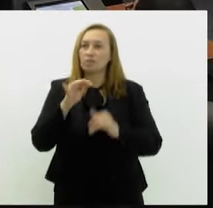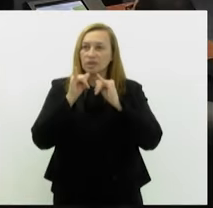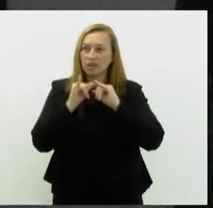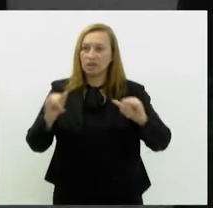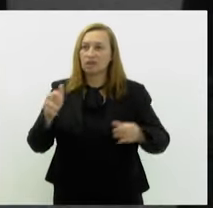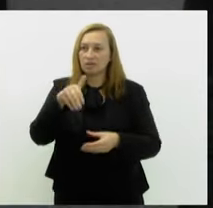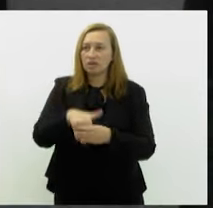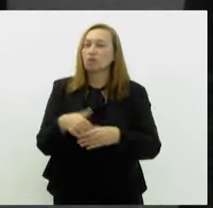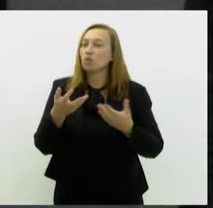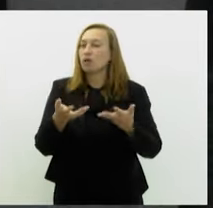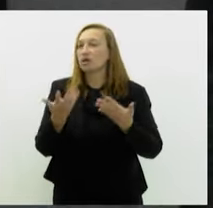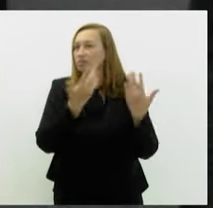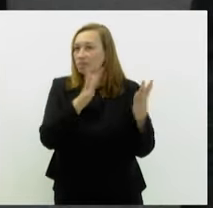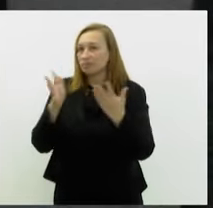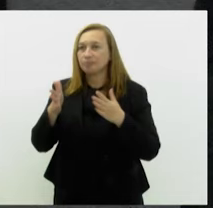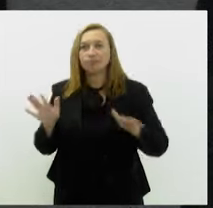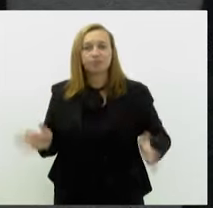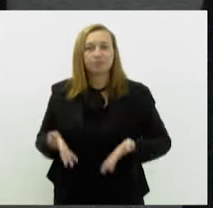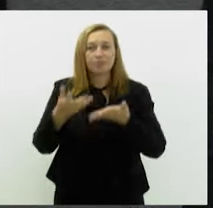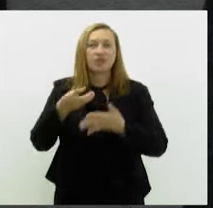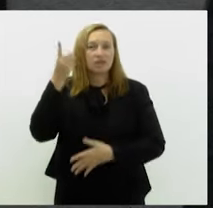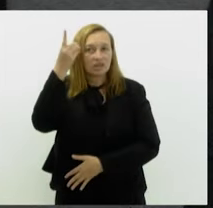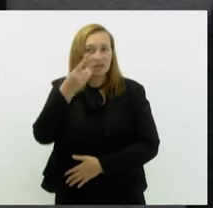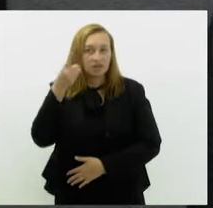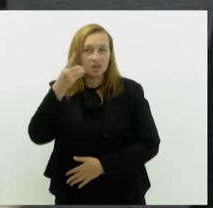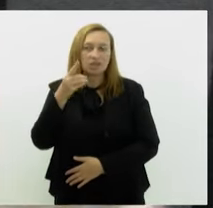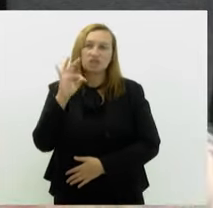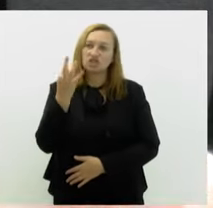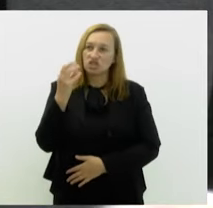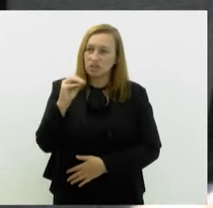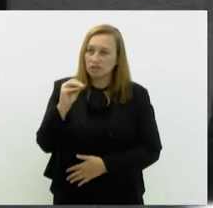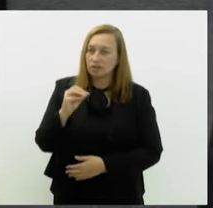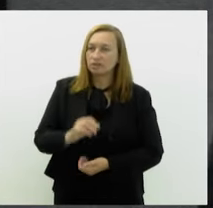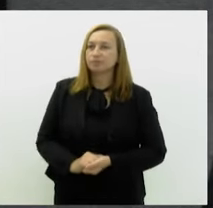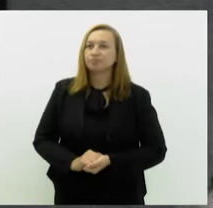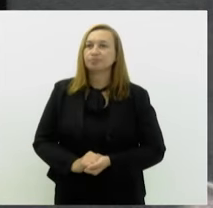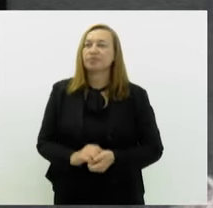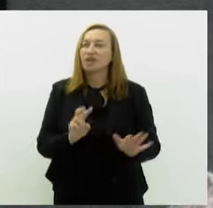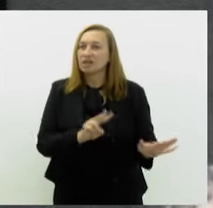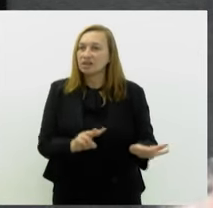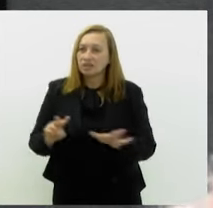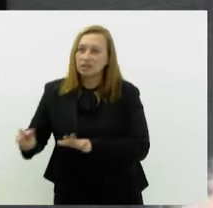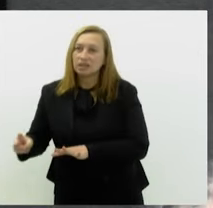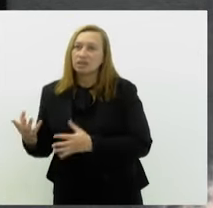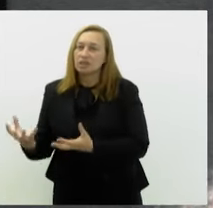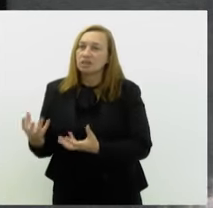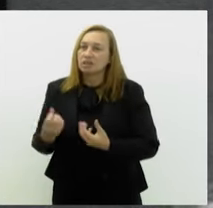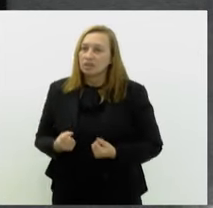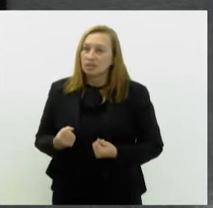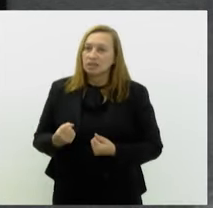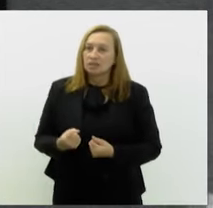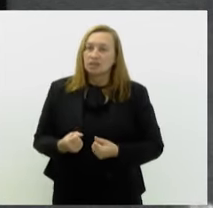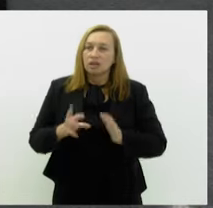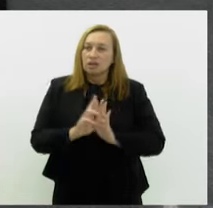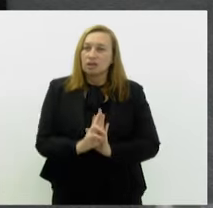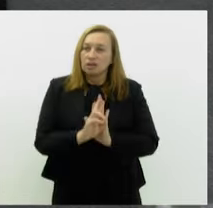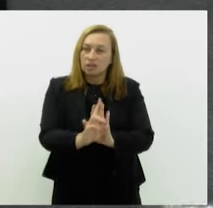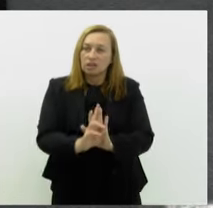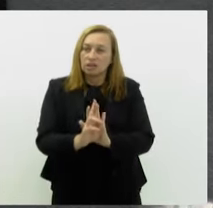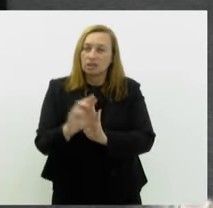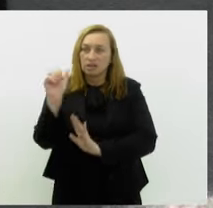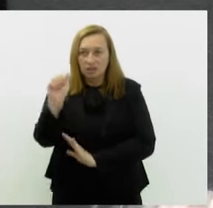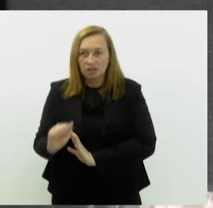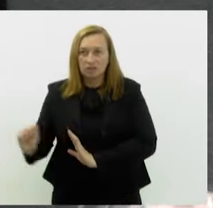voto, queria parabenizar a iniciativa do deputado Tiago Agliasso. Essa semana eu recebi um dos representantes da Associação